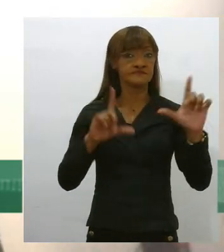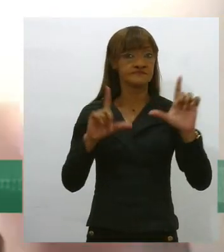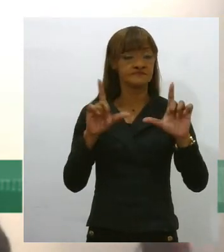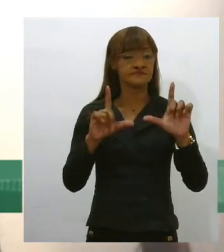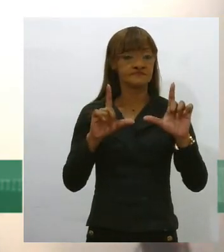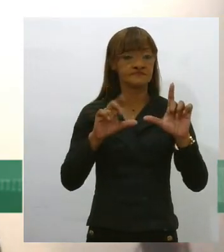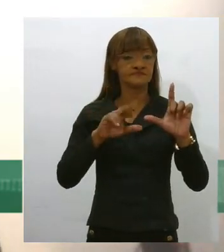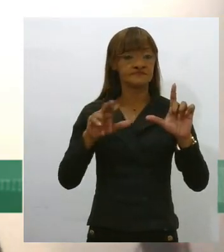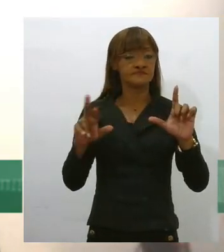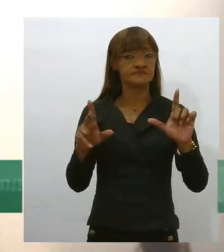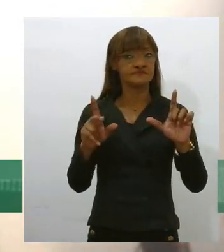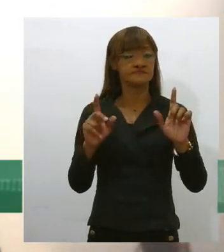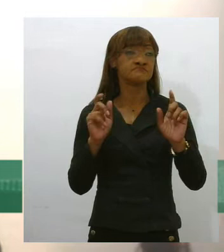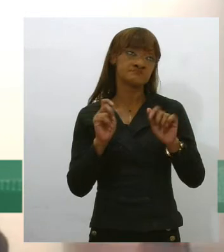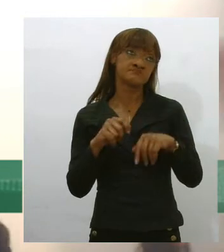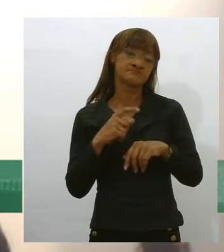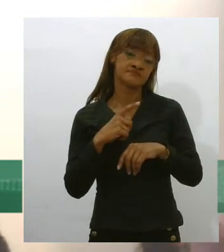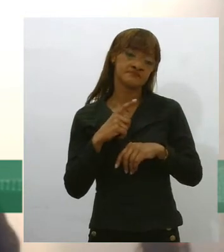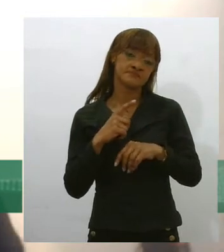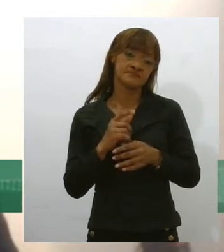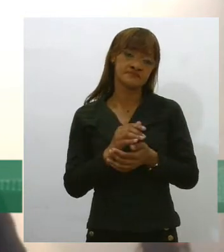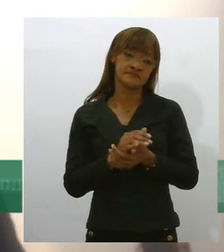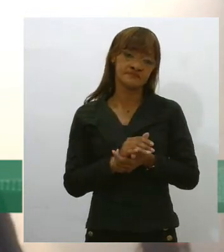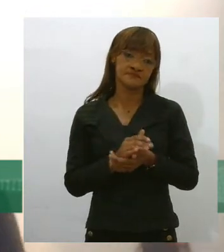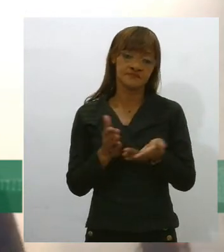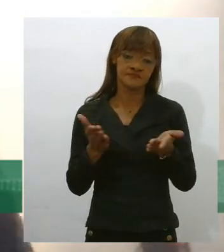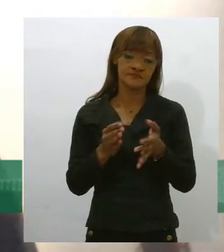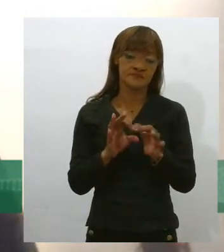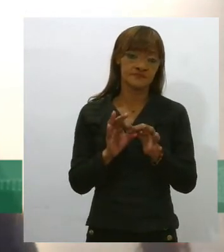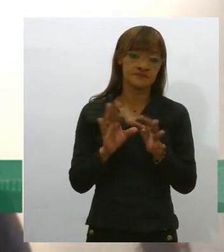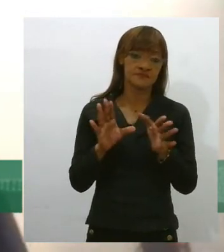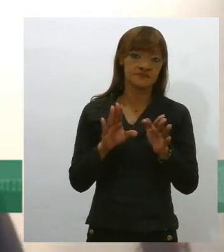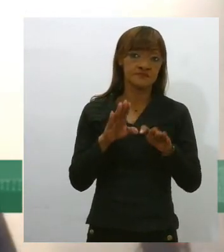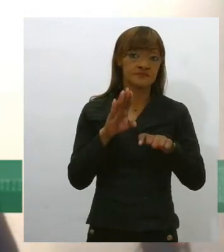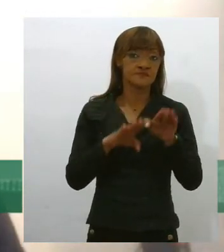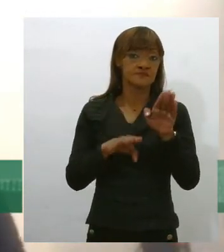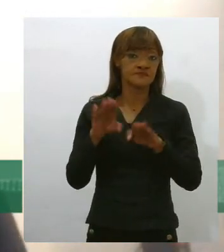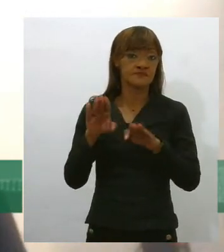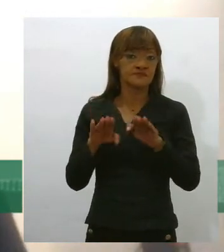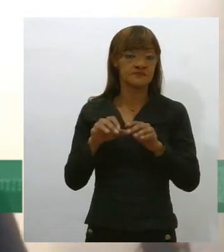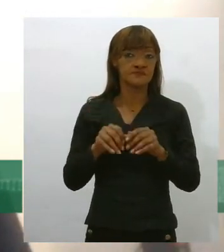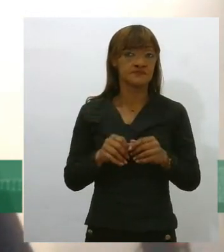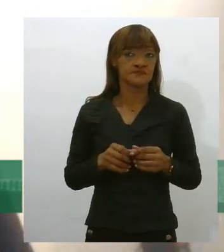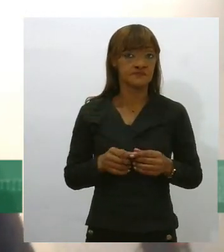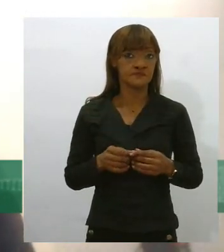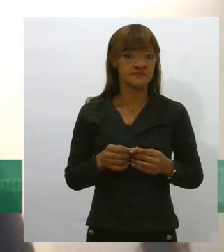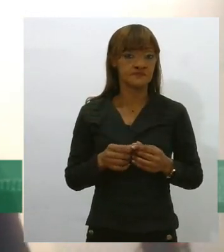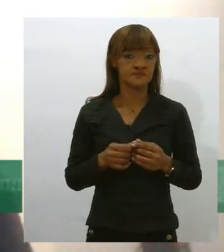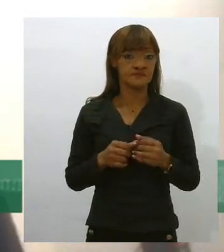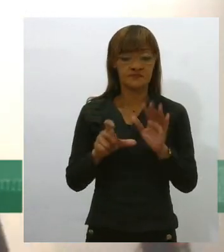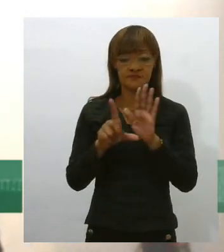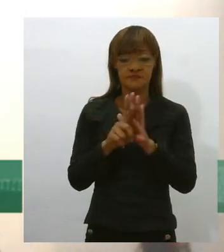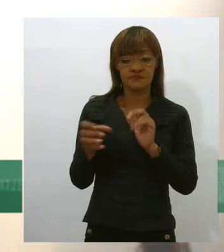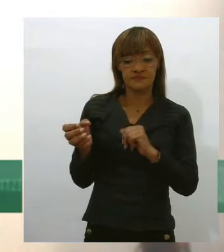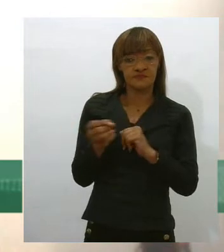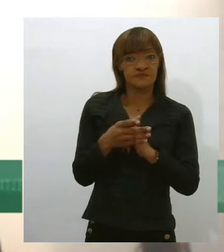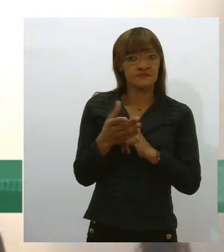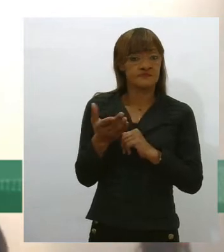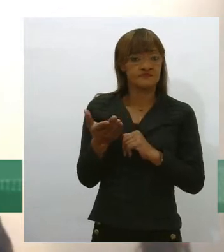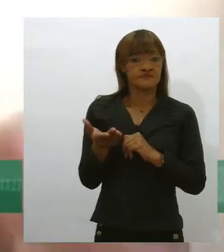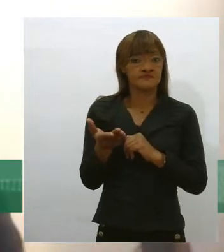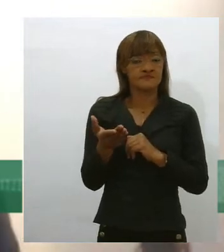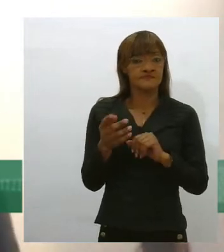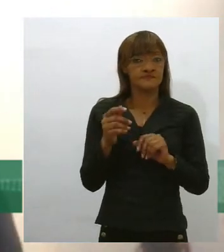risco de ter na televisão aberta a depender de como o outro desenvolver essa é a nova essa roupa Ela é nova né de Maio para